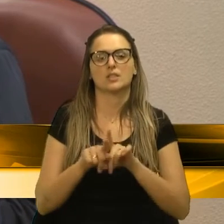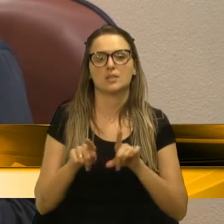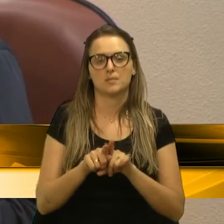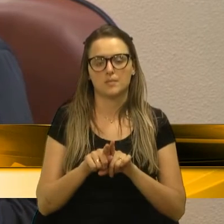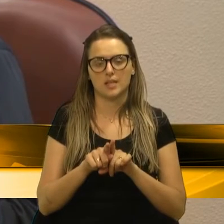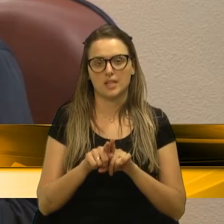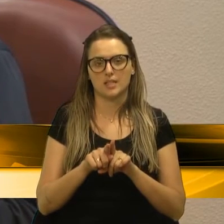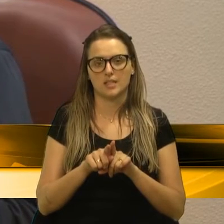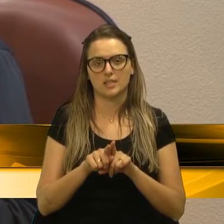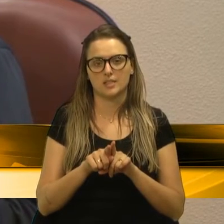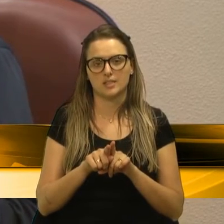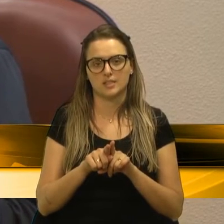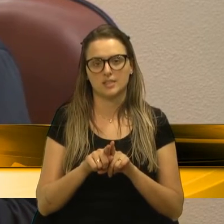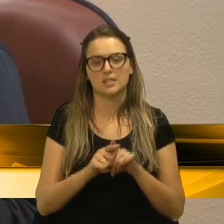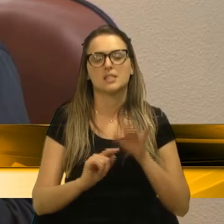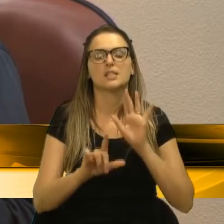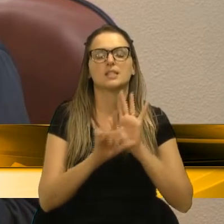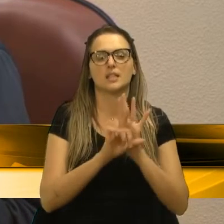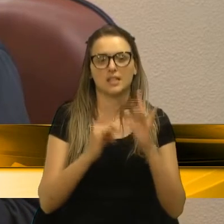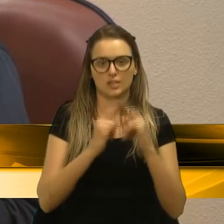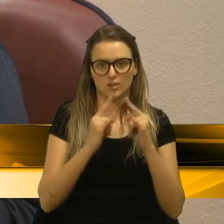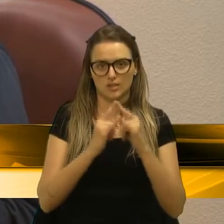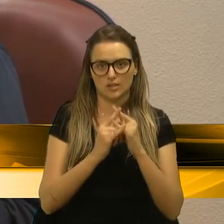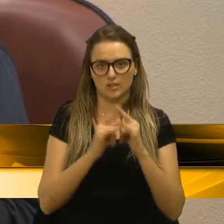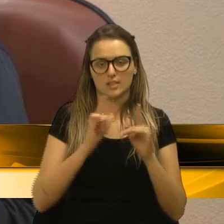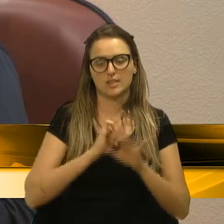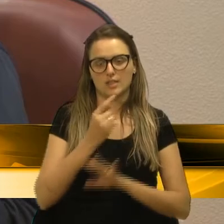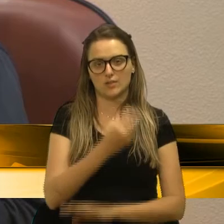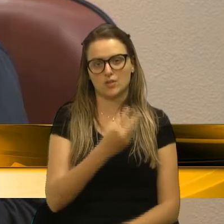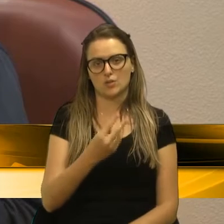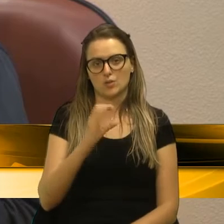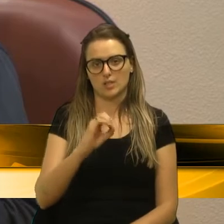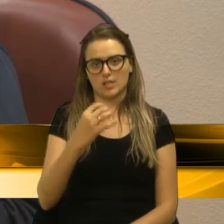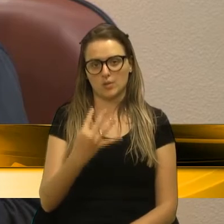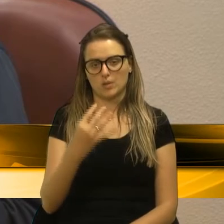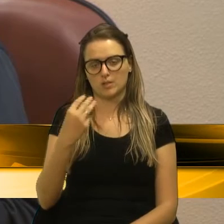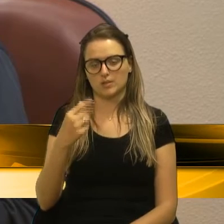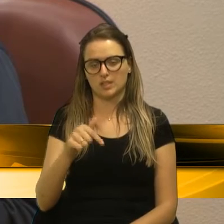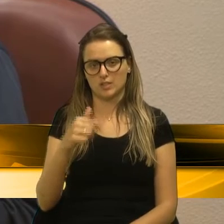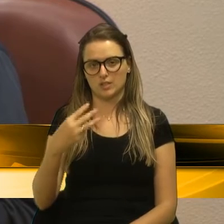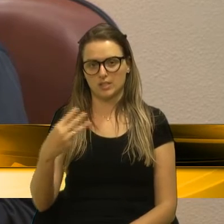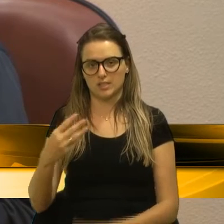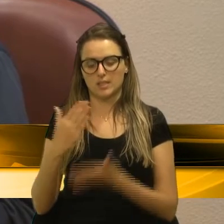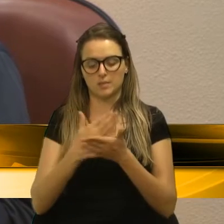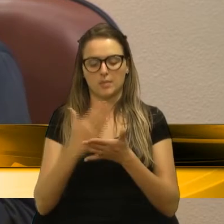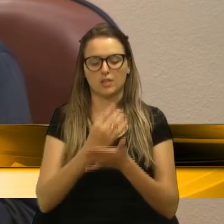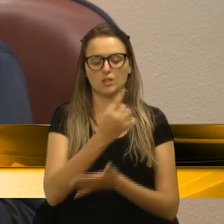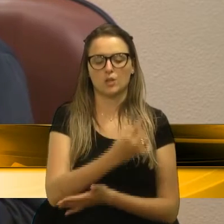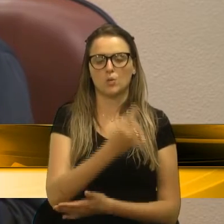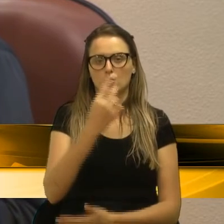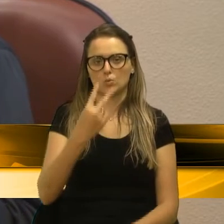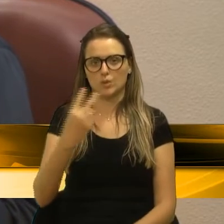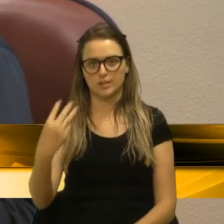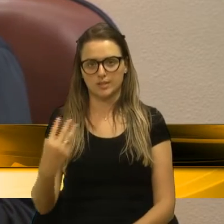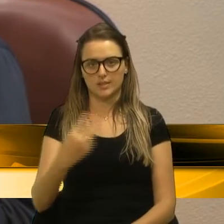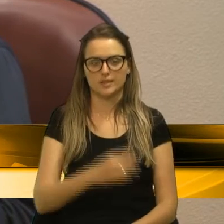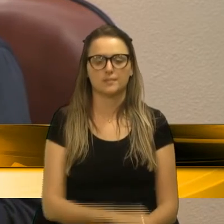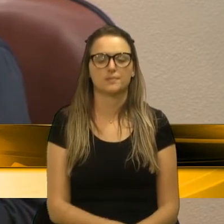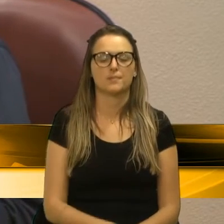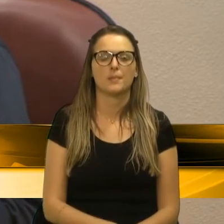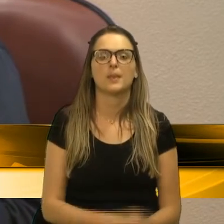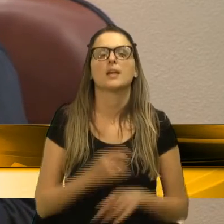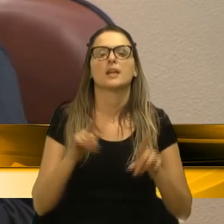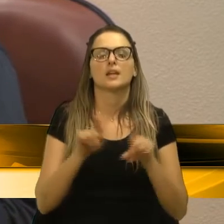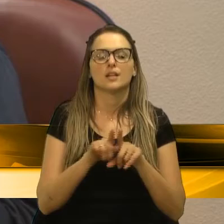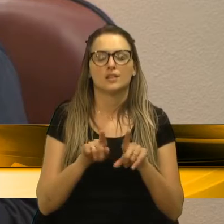sua exigência da entidade vencedora. Peça 2204-733, páginas 1 a 3. O Serviço de